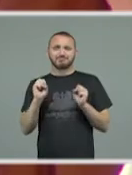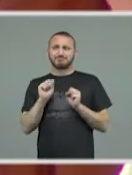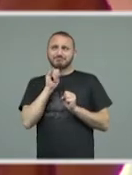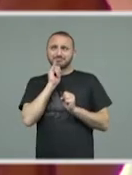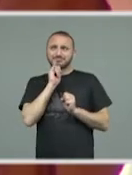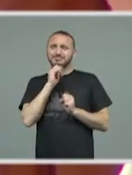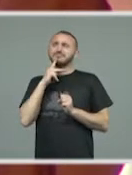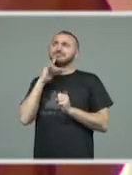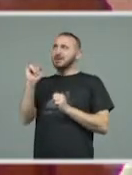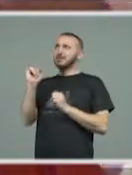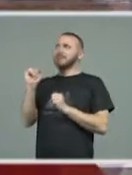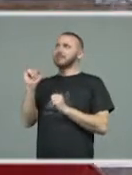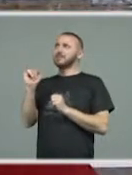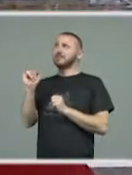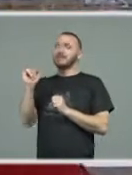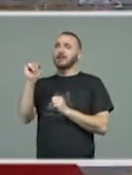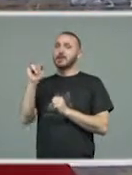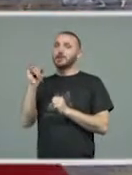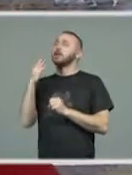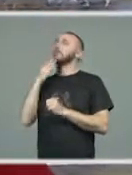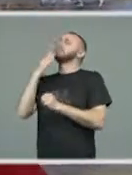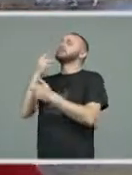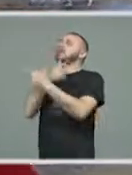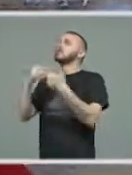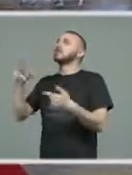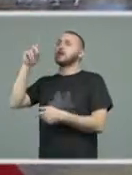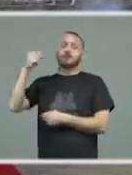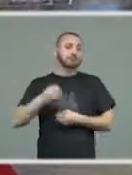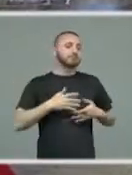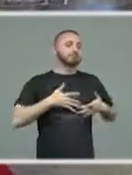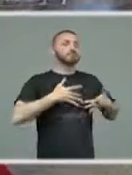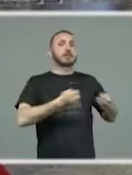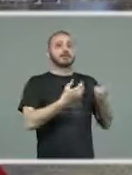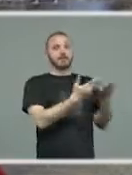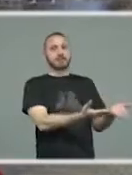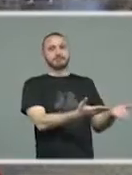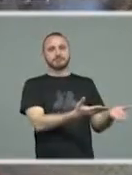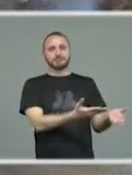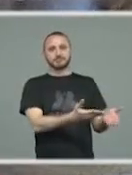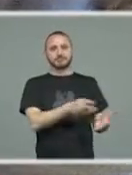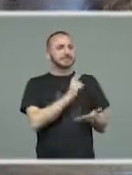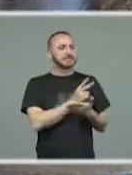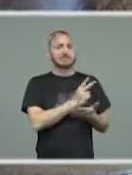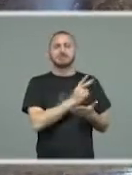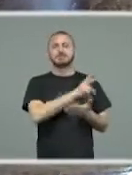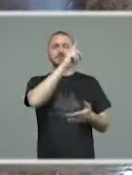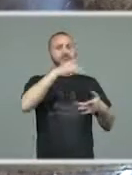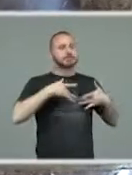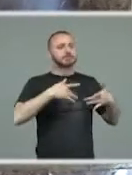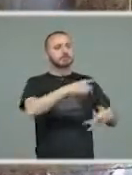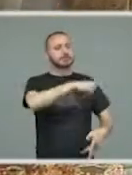e diz: eu lhes dou, já lhes dei, mas se quiser, a cada instante lhes dou em misericórdia e